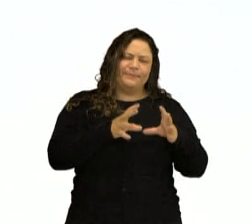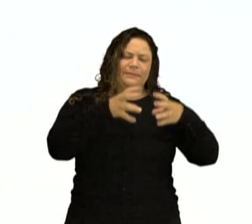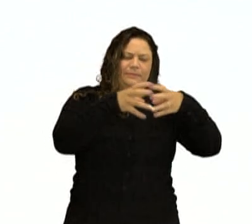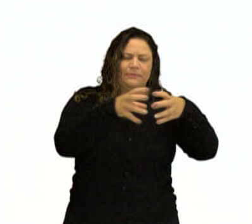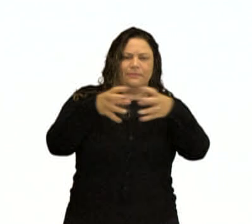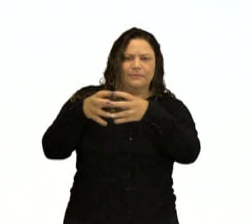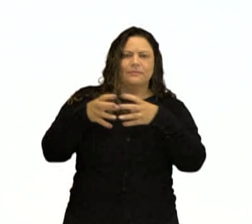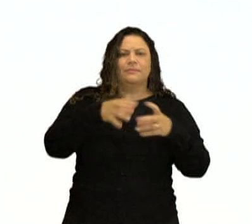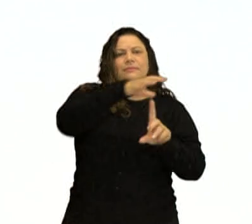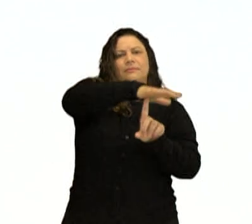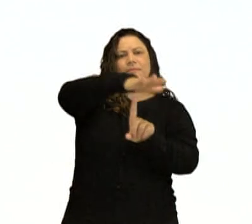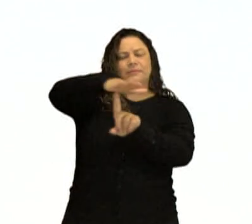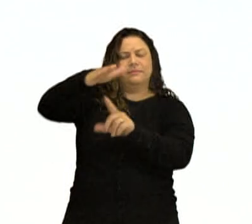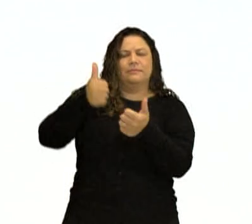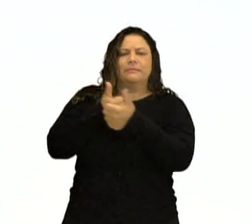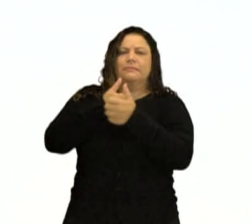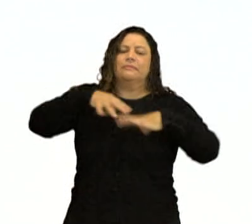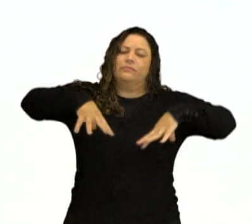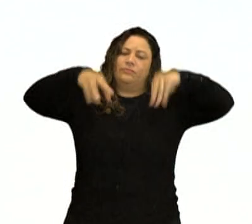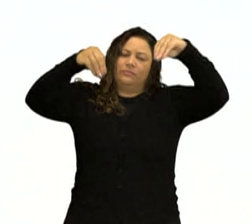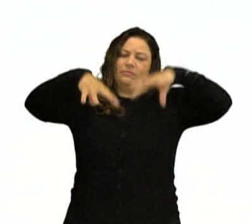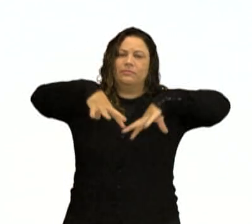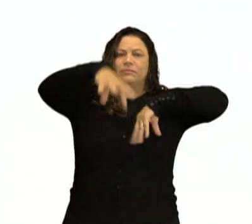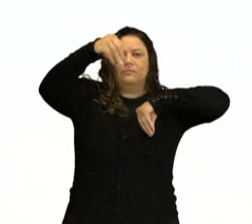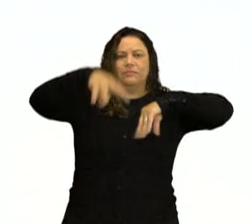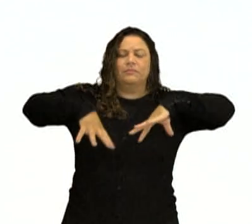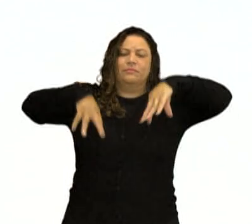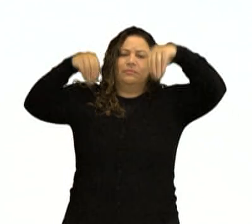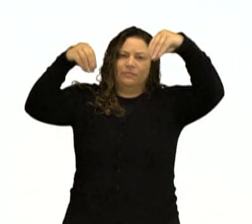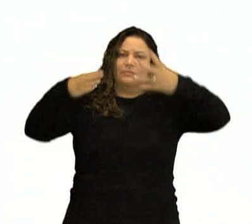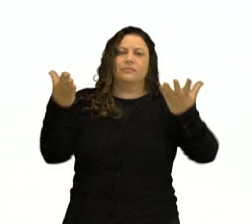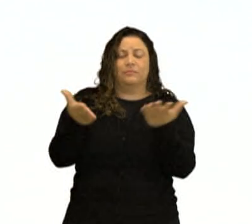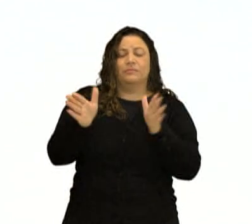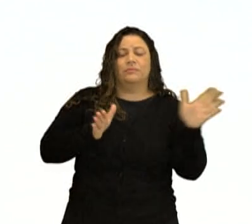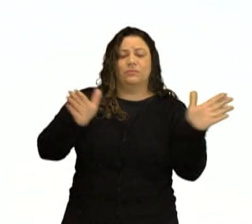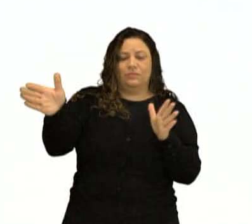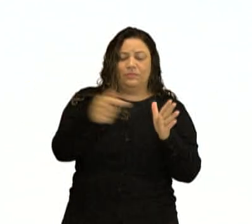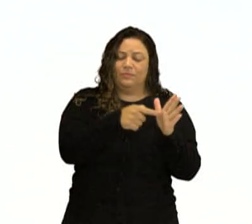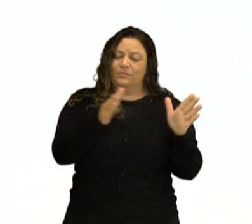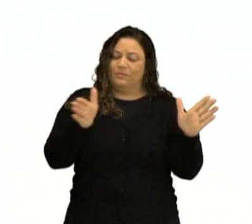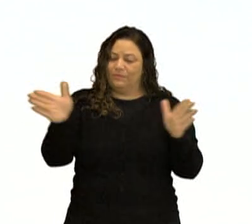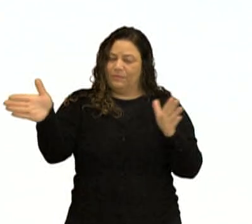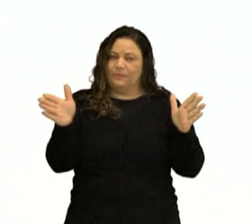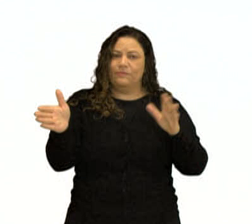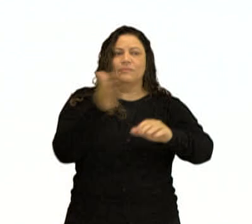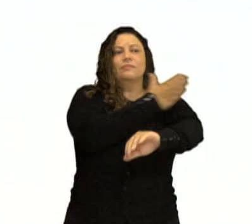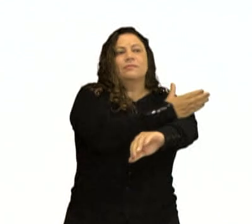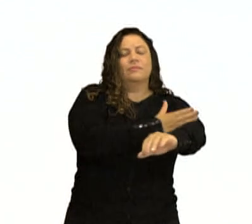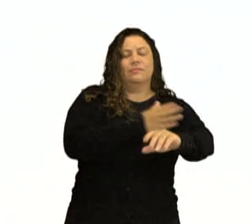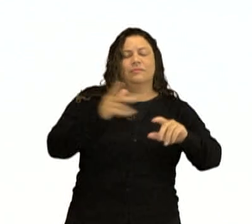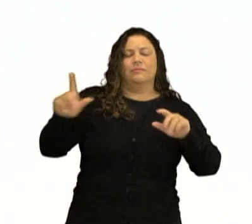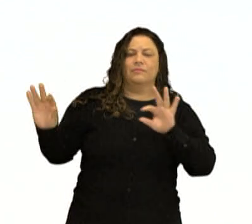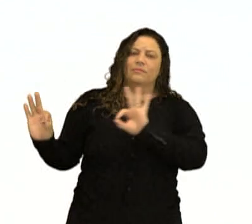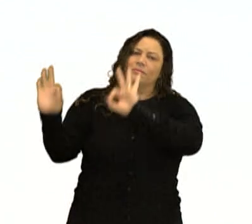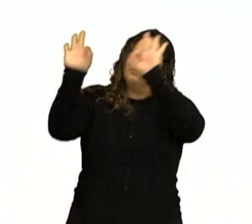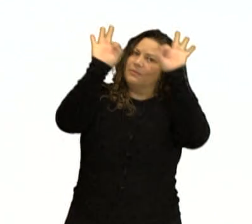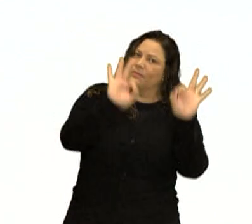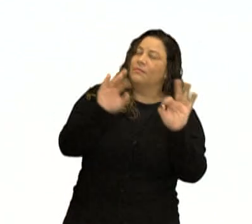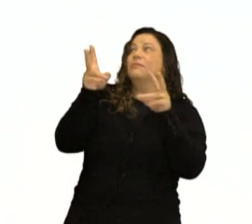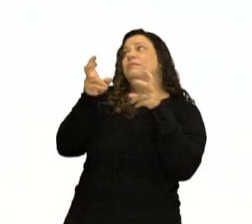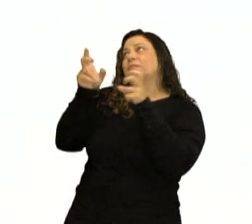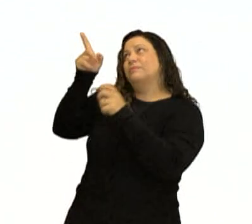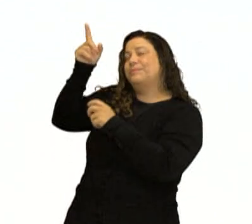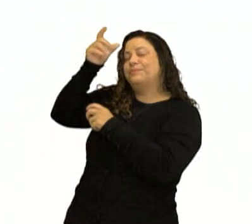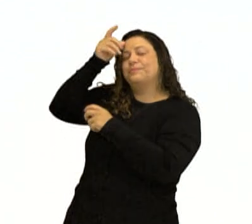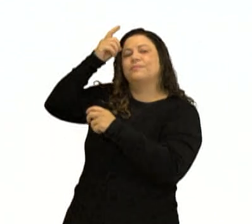próximos aos castelos. Então, a base da economia durante a Idade Média, representada aqui nessa foto, o arado aqui sendo